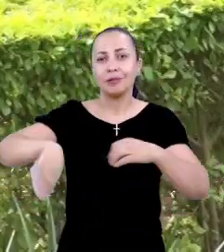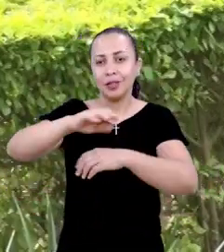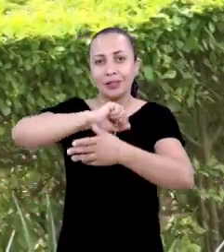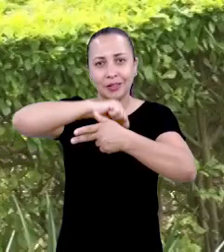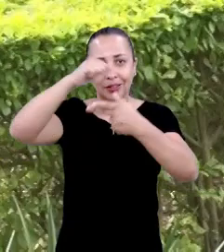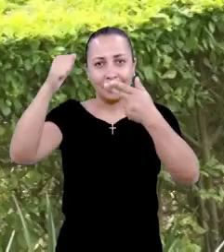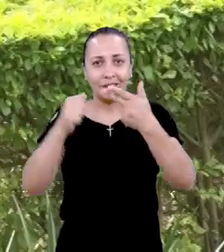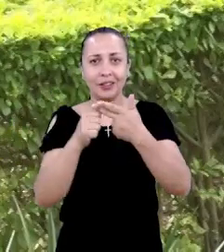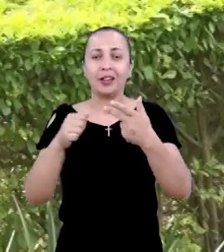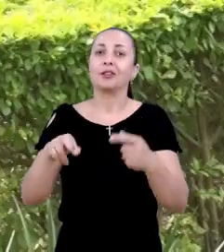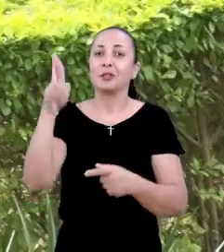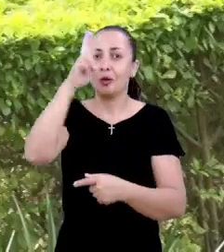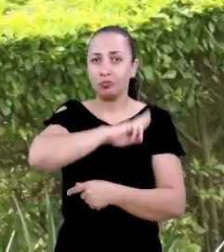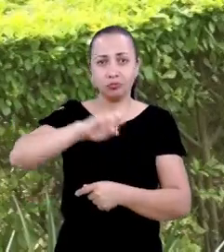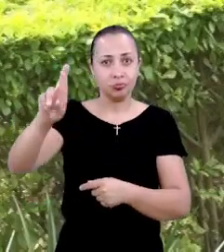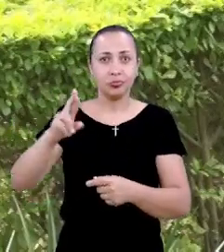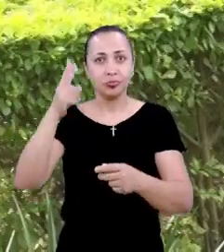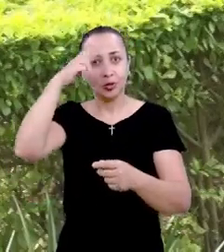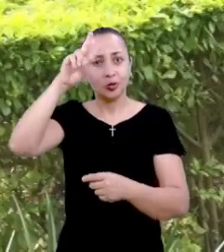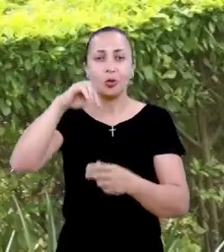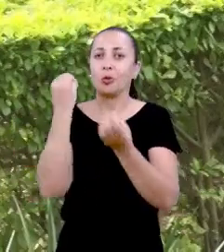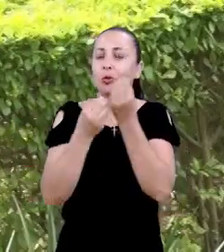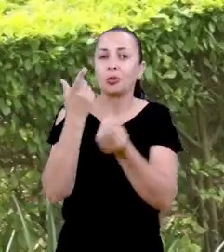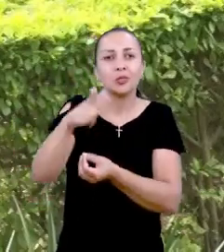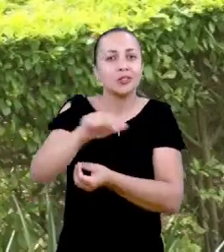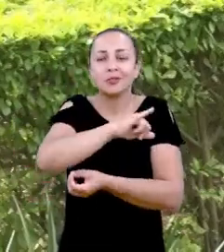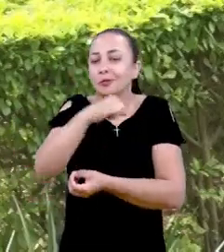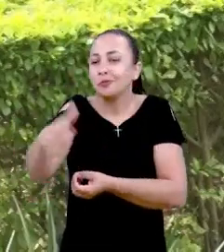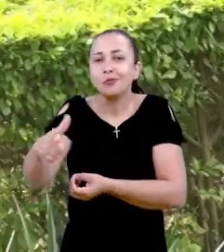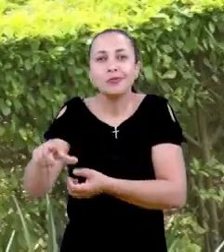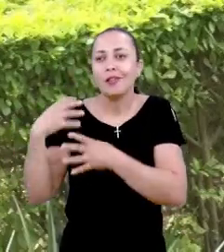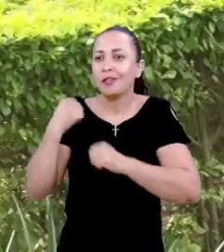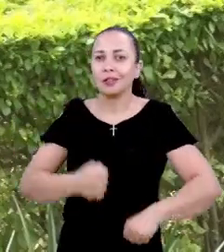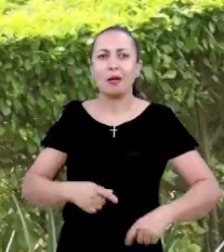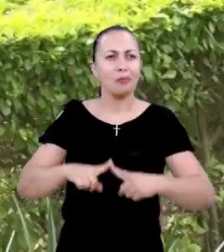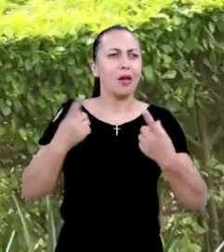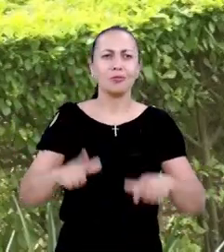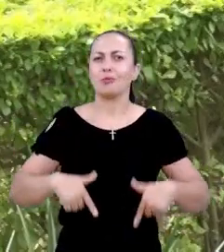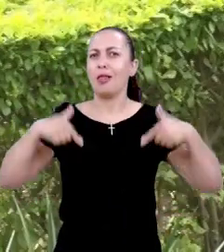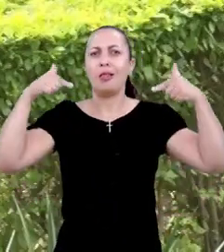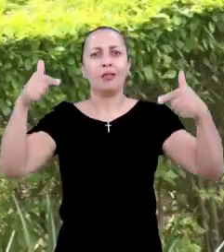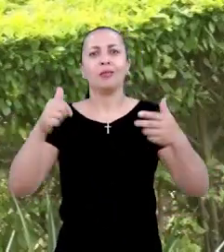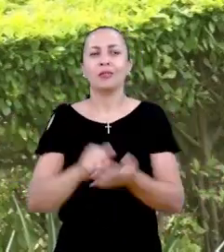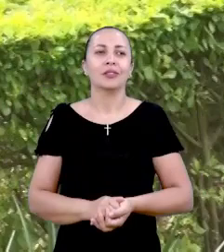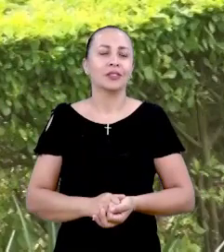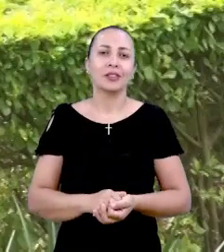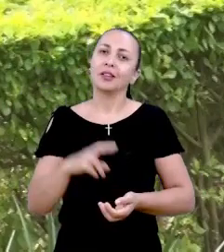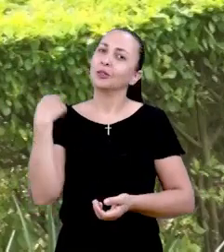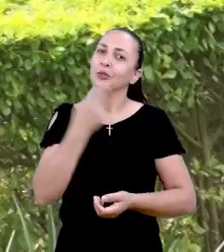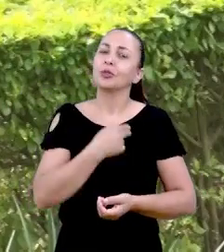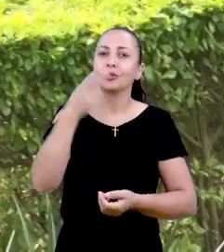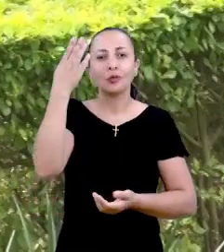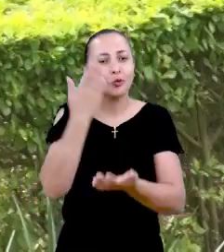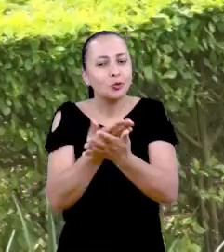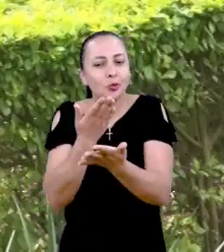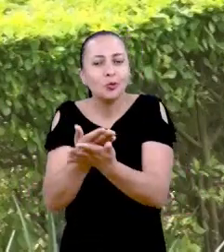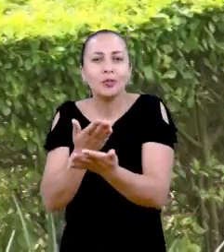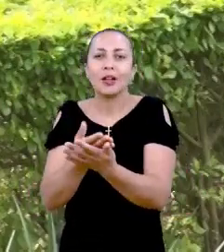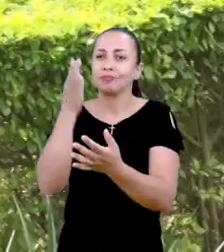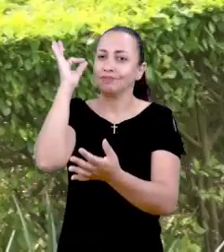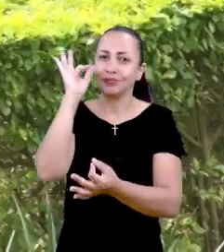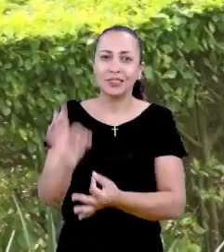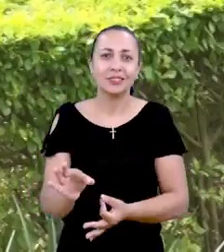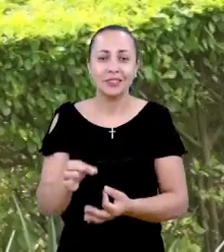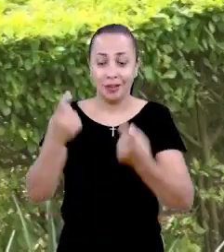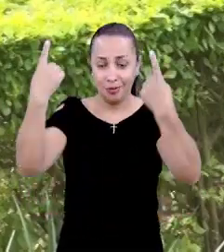tivéssemos tido uma ditadura, mas sim uma revolução. Então, nós fomos estudar justamente essas disputas e essas que